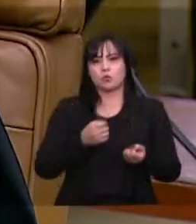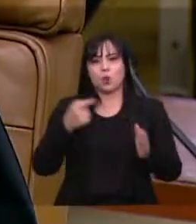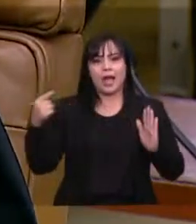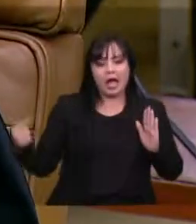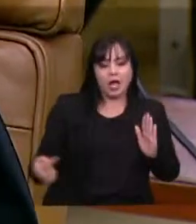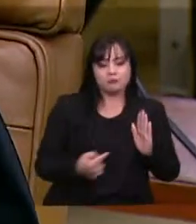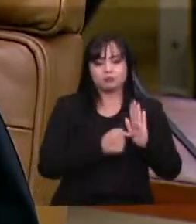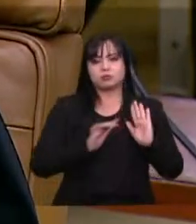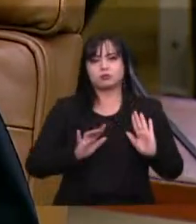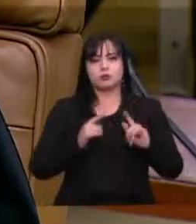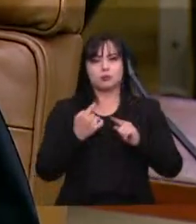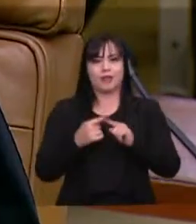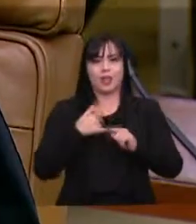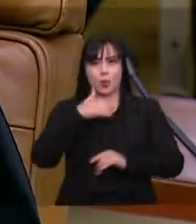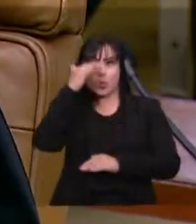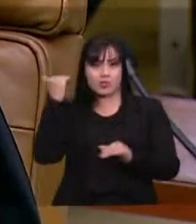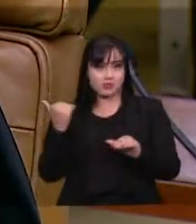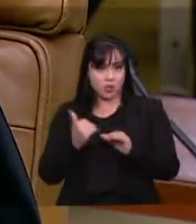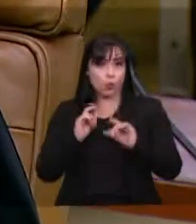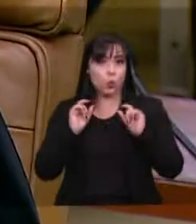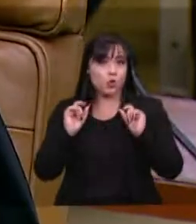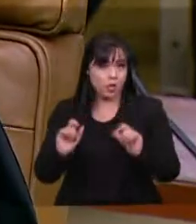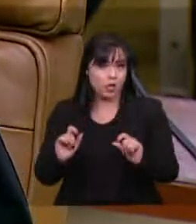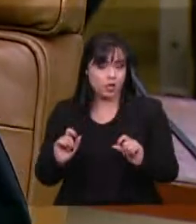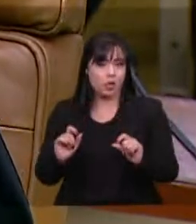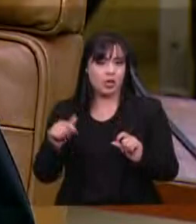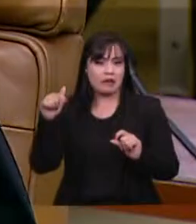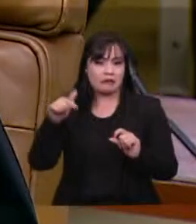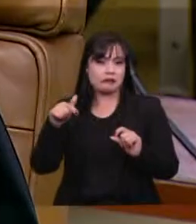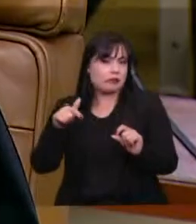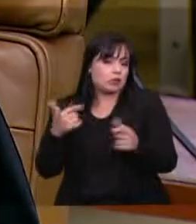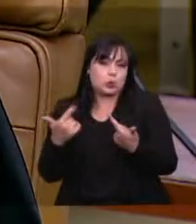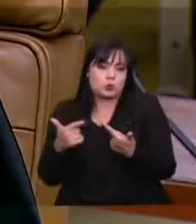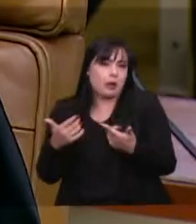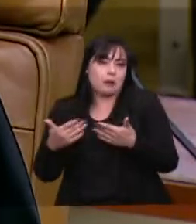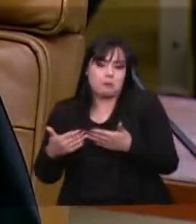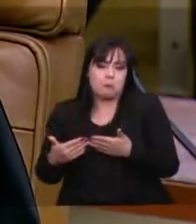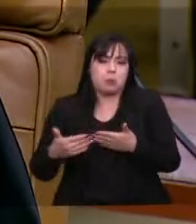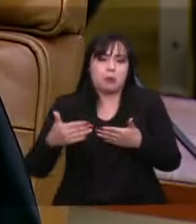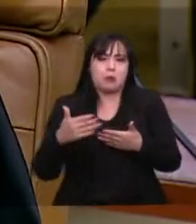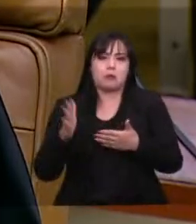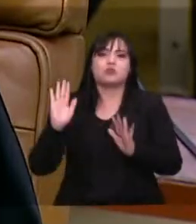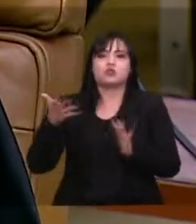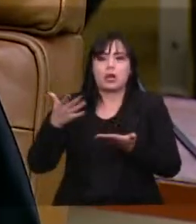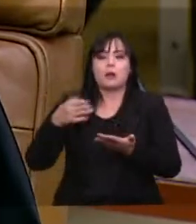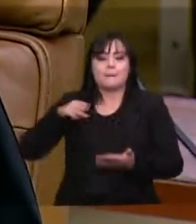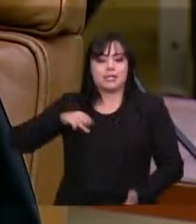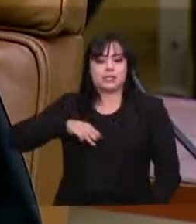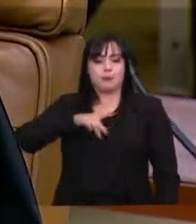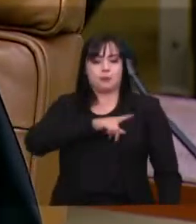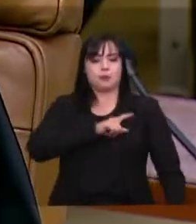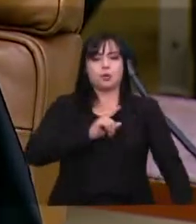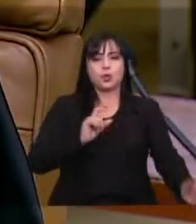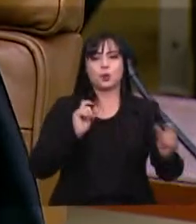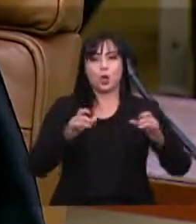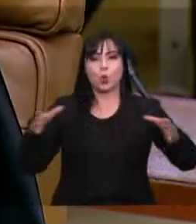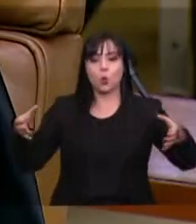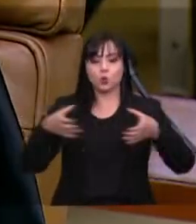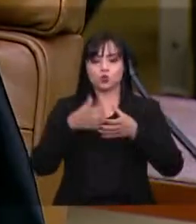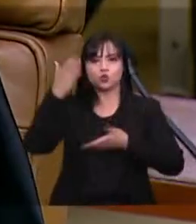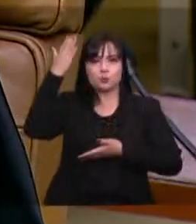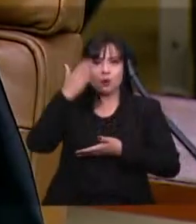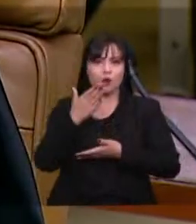acusatória porque entendo que aqui é uma improcedência do que Alega o Ministério Público Eis que o conjunto